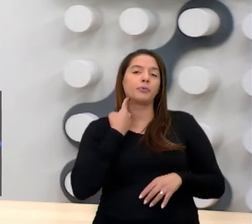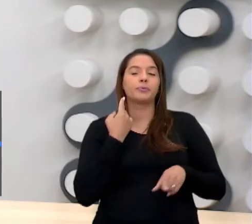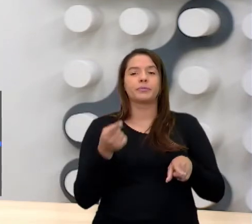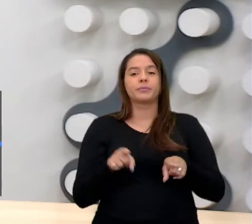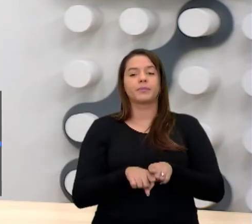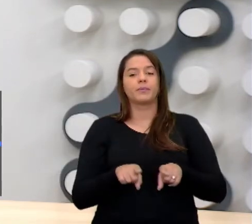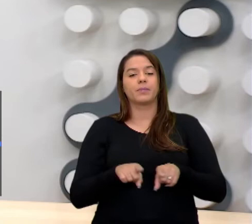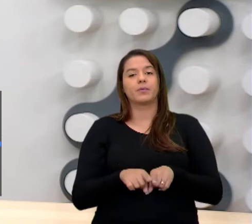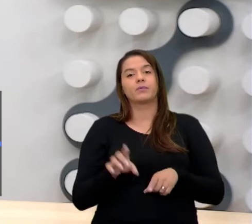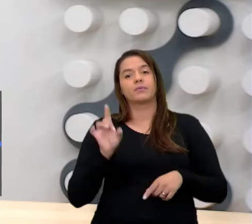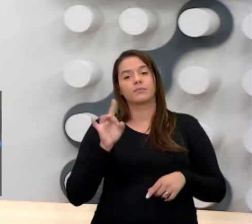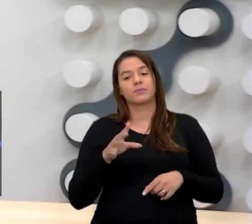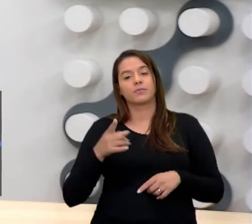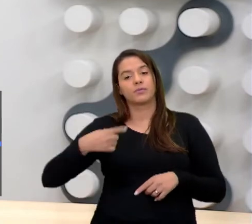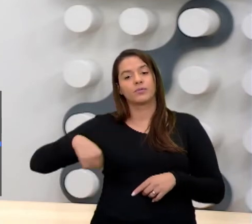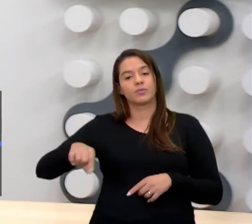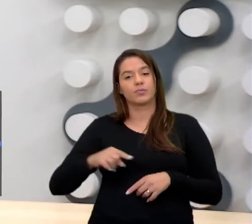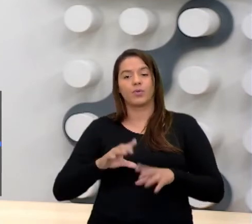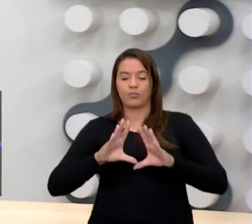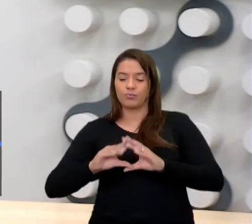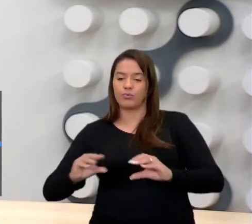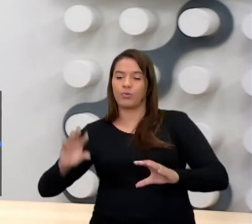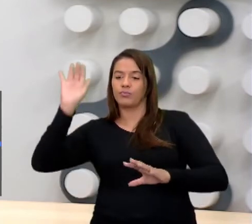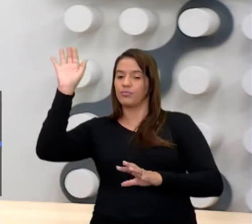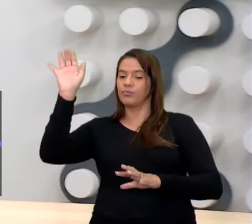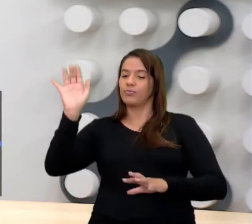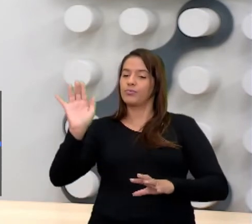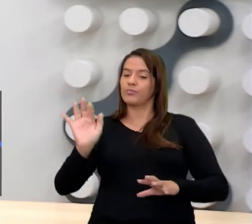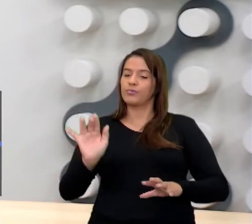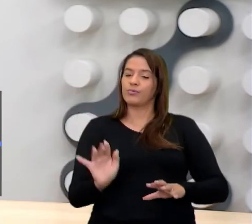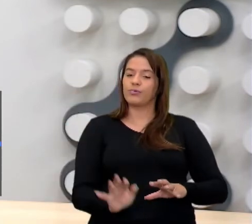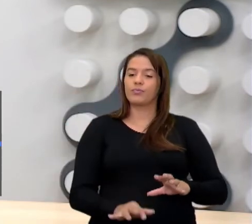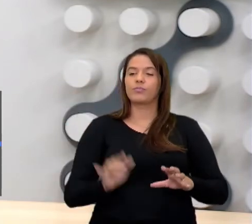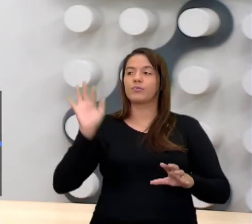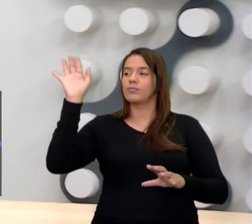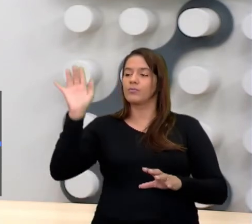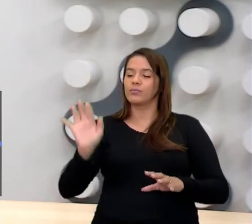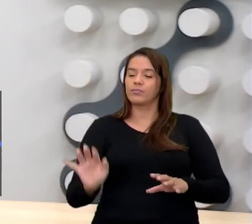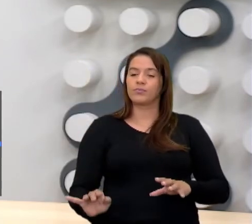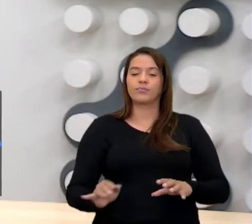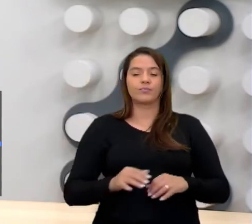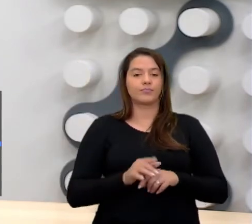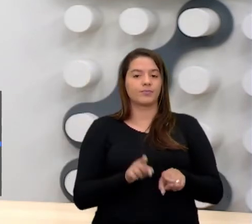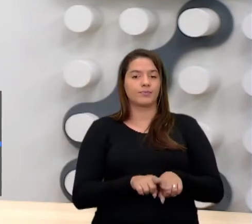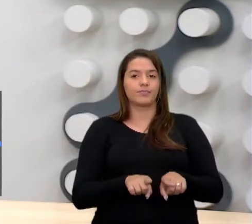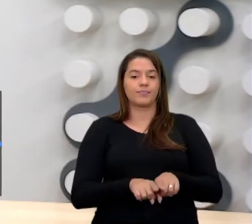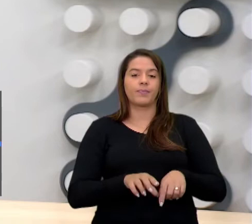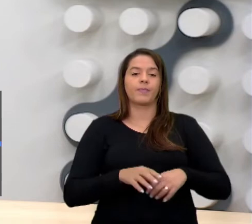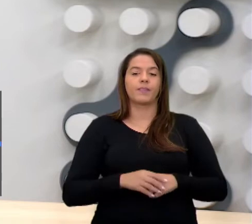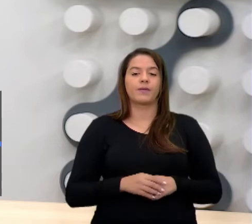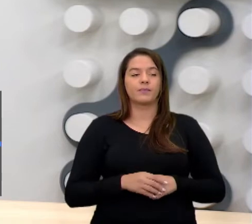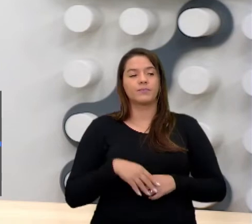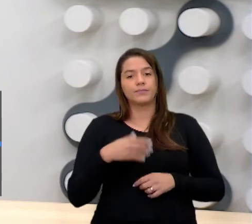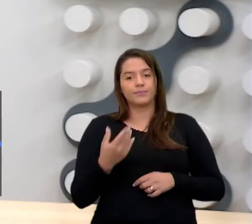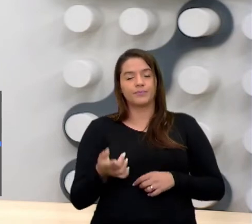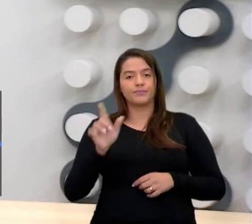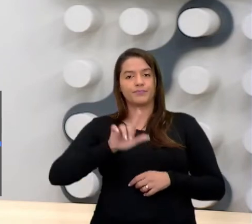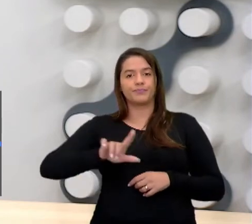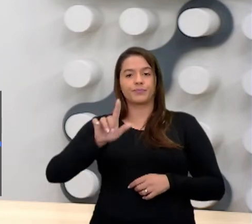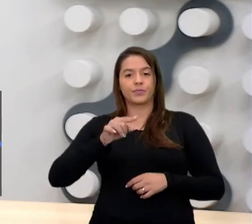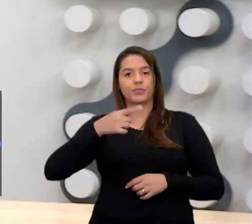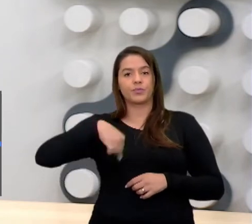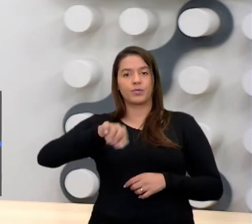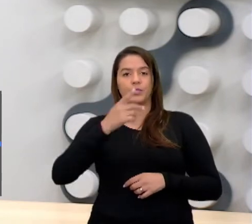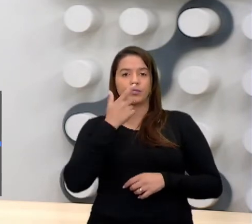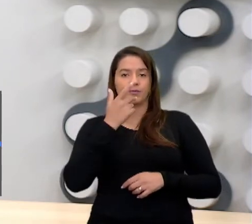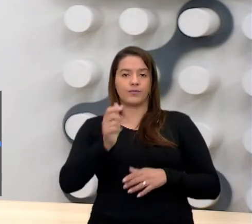na atmosfera, mas também como no solo, né? Então é importante retratar isso. E o interessante é lógico, né? Quando a gente fala sobre vulcanismo, a